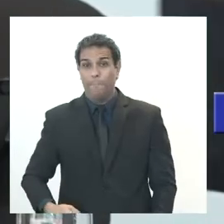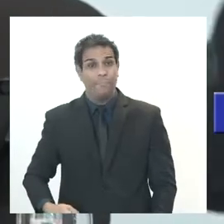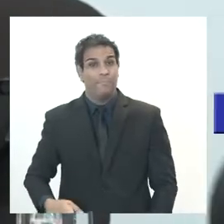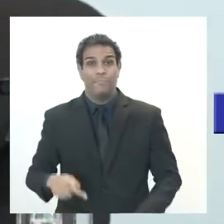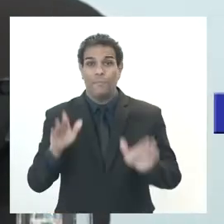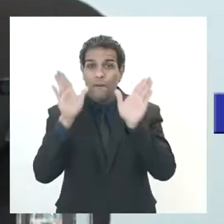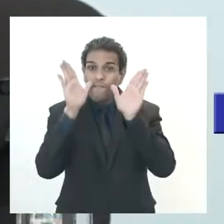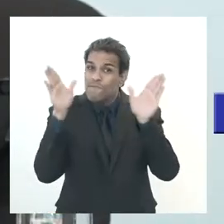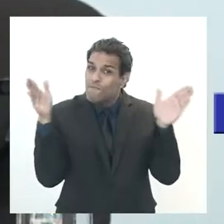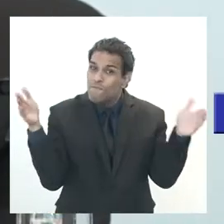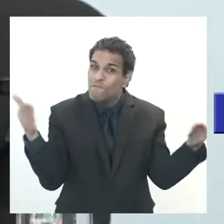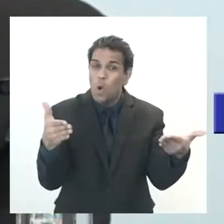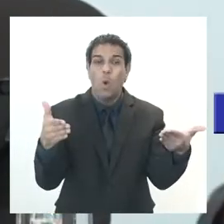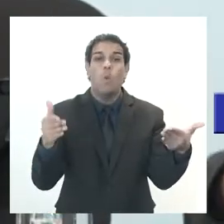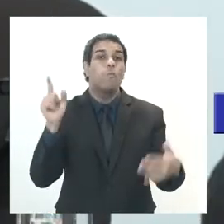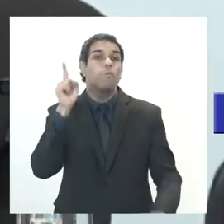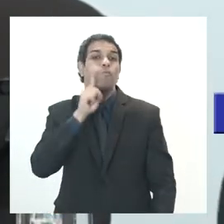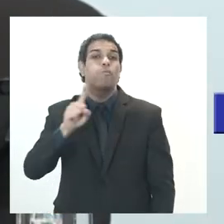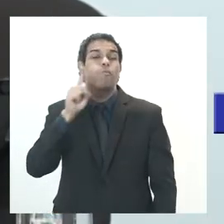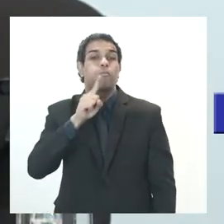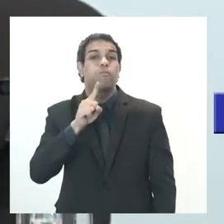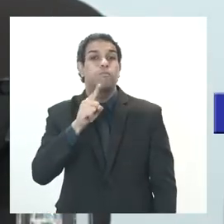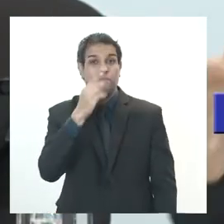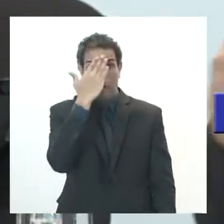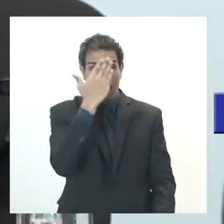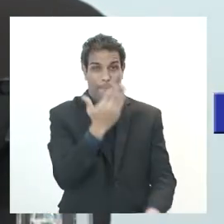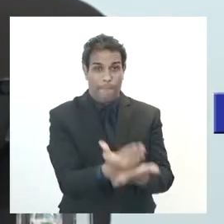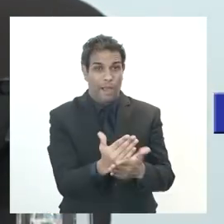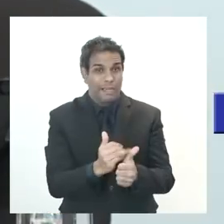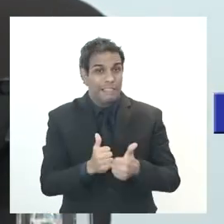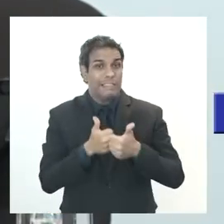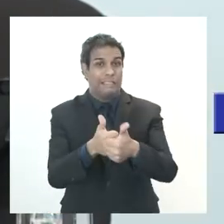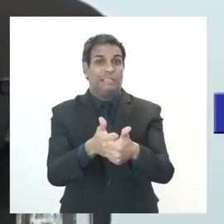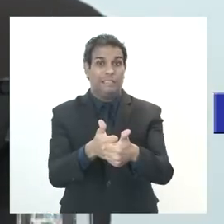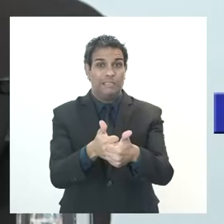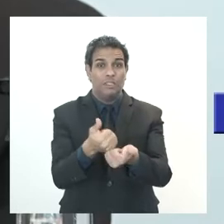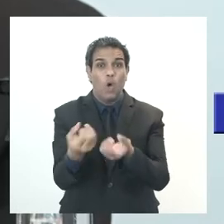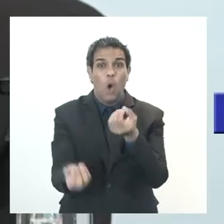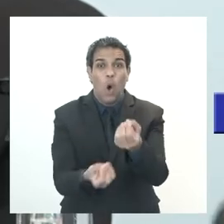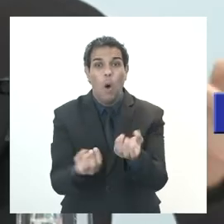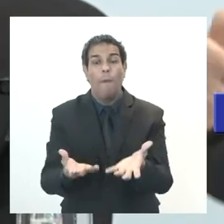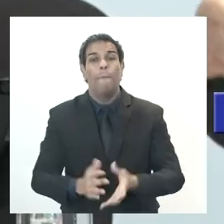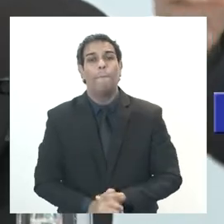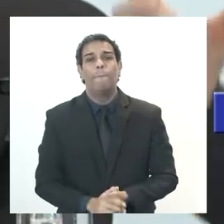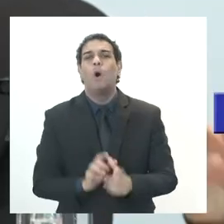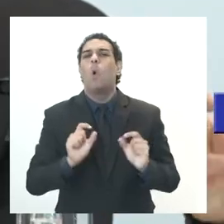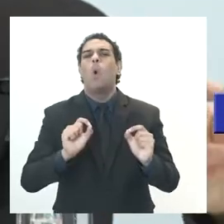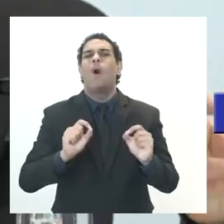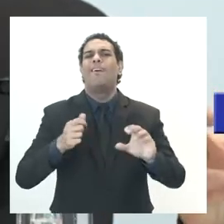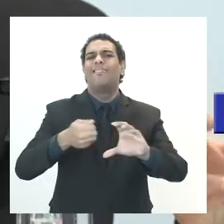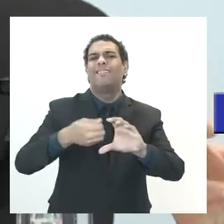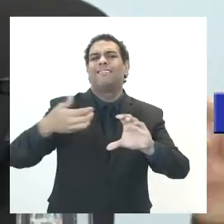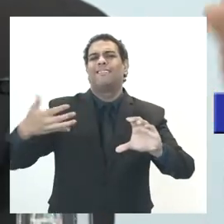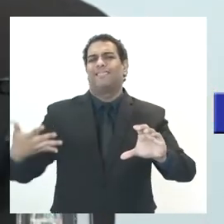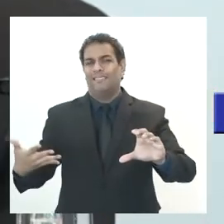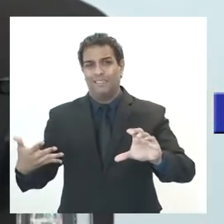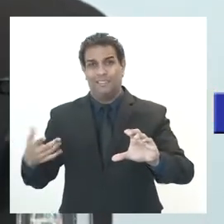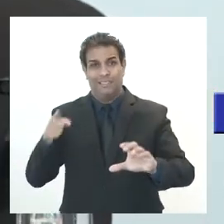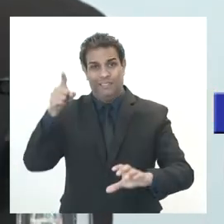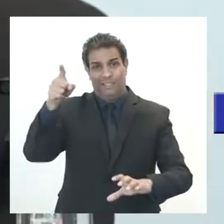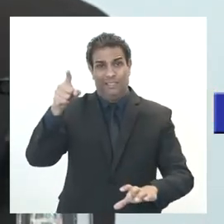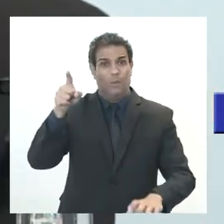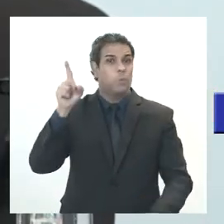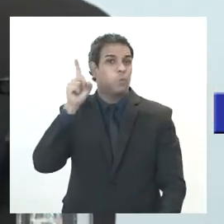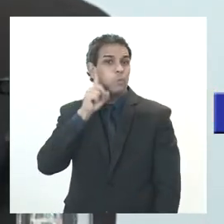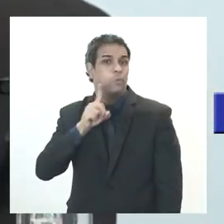direção-geral do correio americano alguém da sua confiança trapista o que caracteriza que no